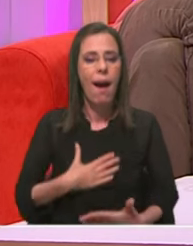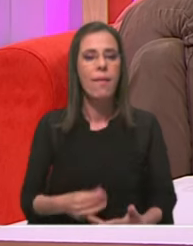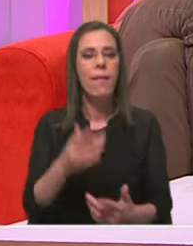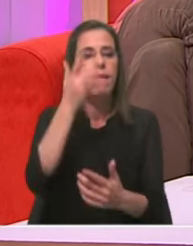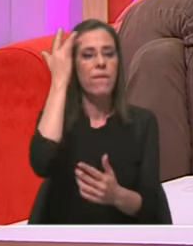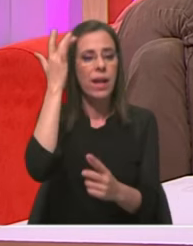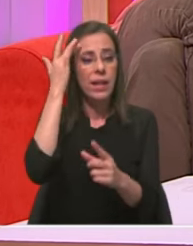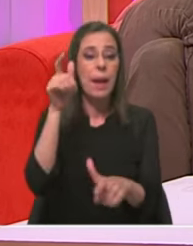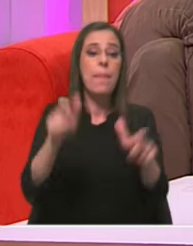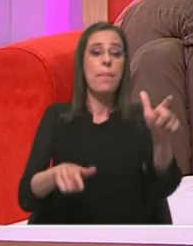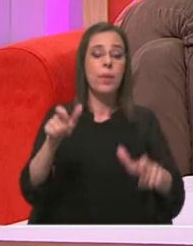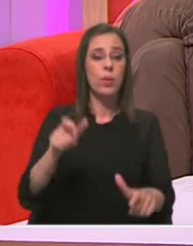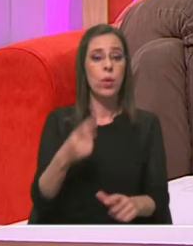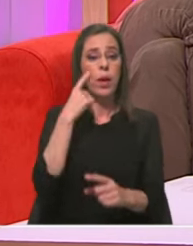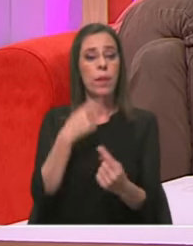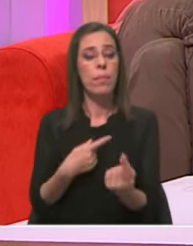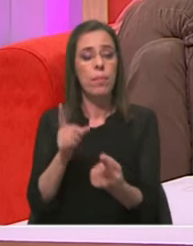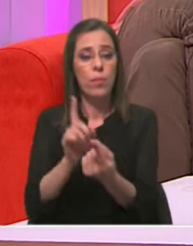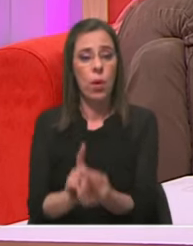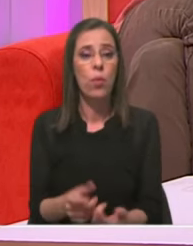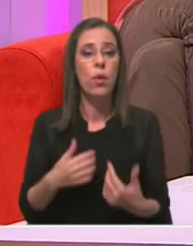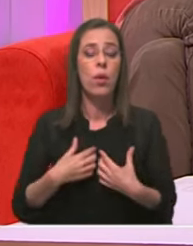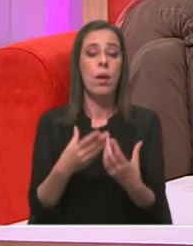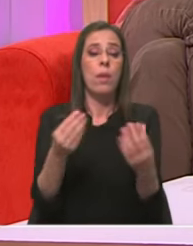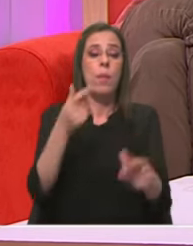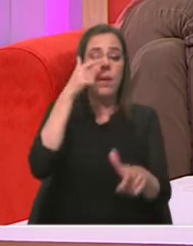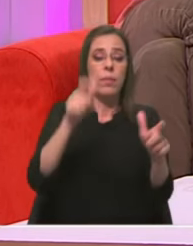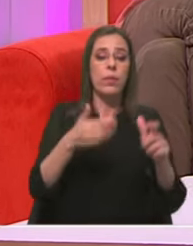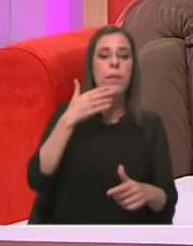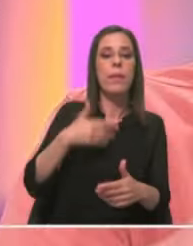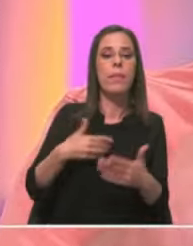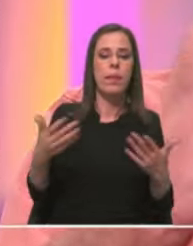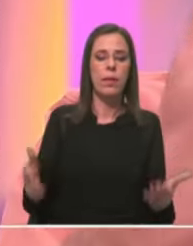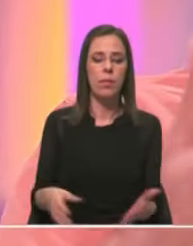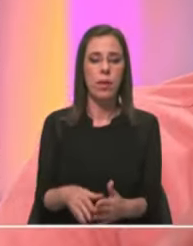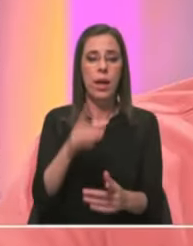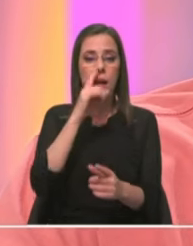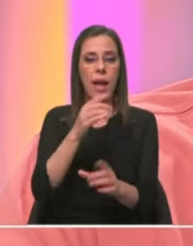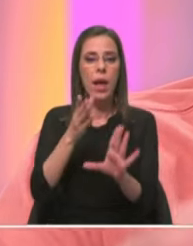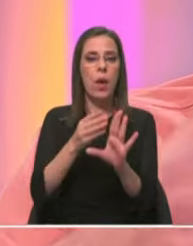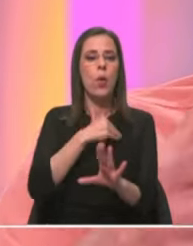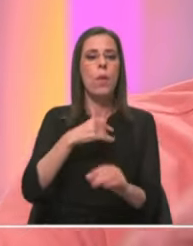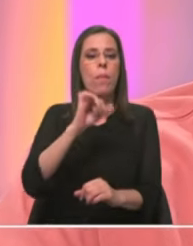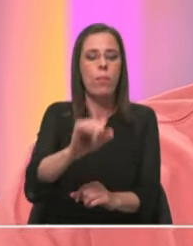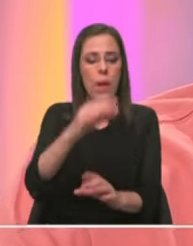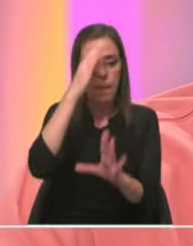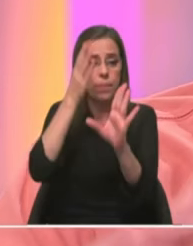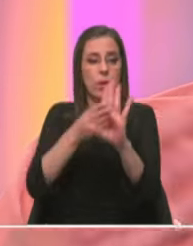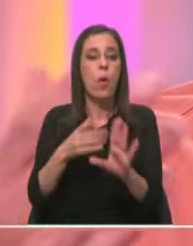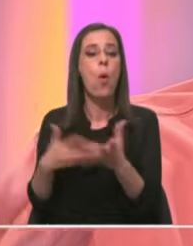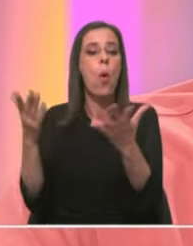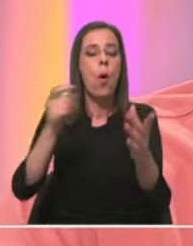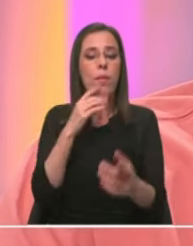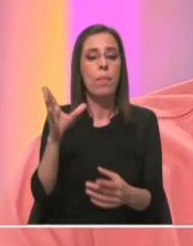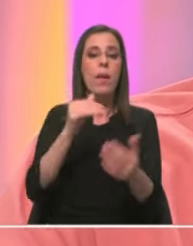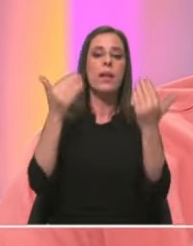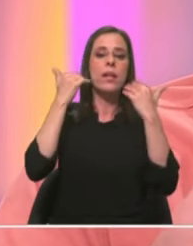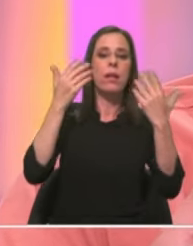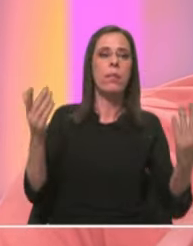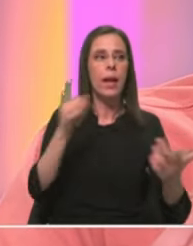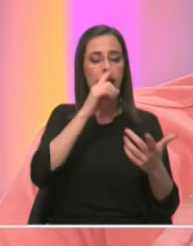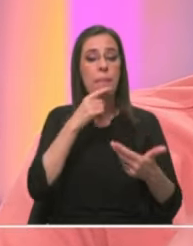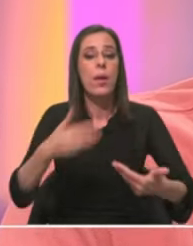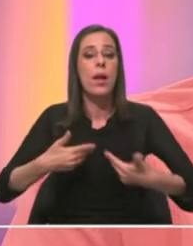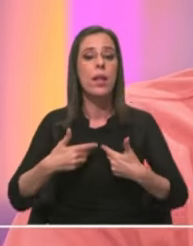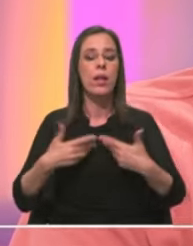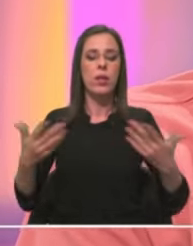facilitar isso para as pessoas que me procuram porque eu tenho muita gente que também pede quem é o teu psiquiatra quem é o teu psicólogo onde é que eu posso ter mais informação quem é que me